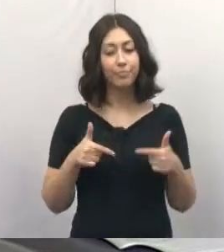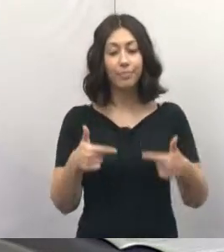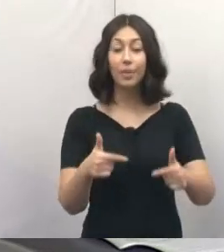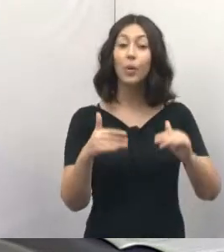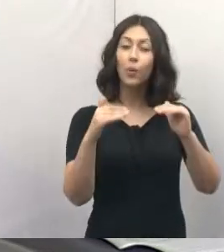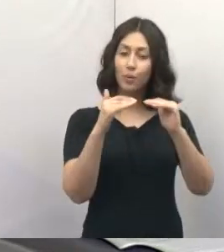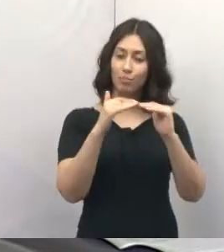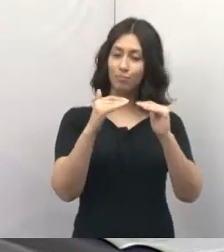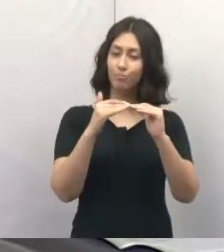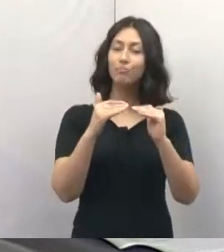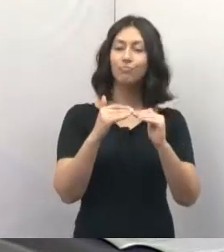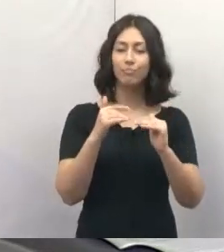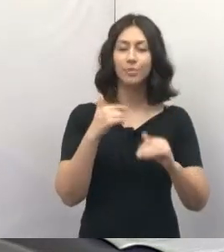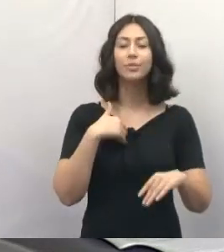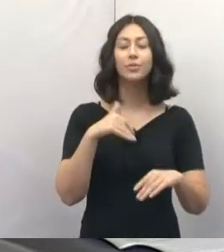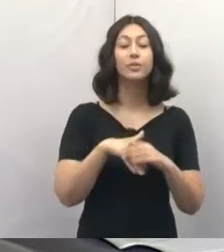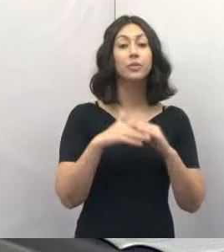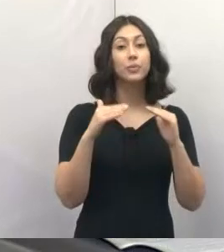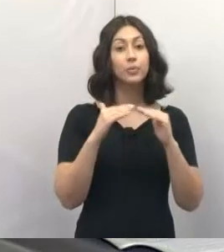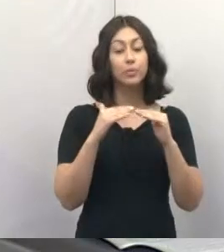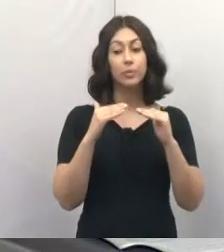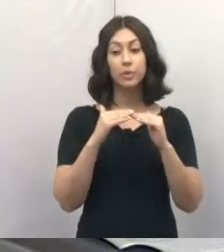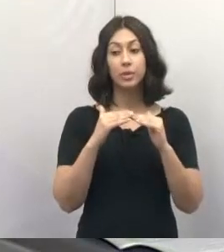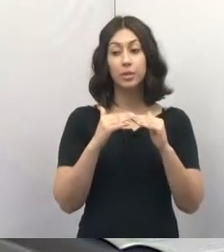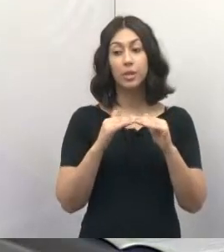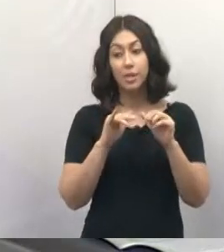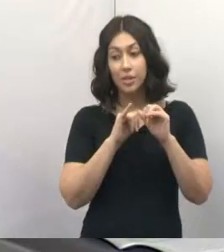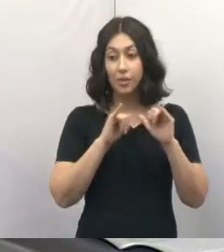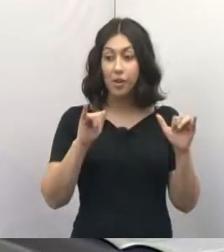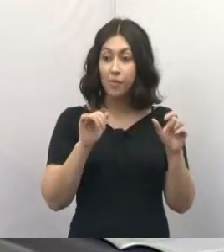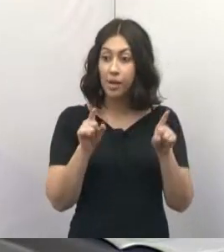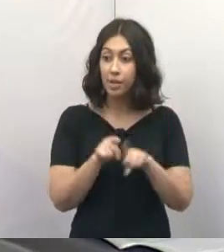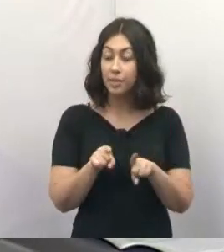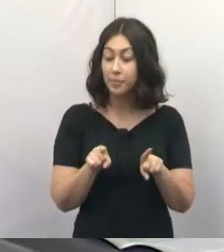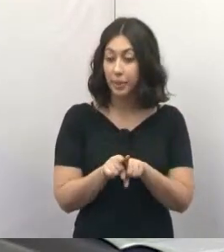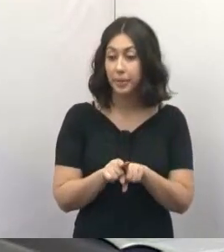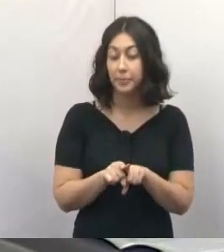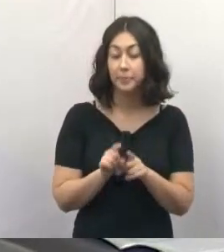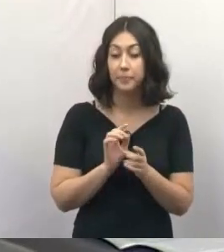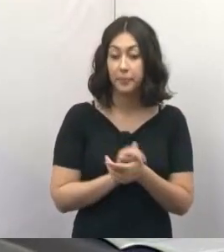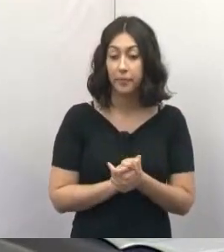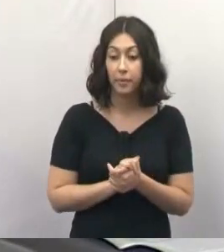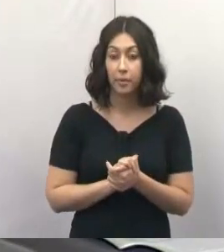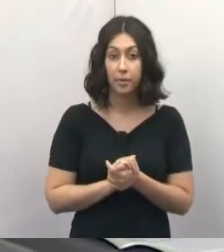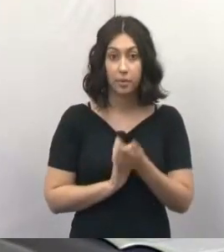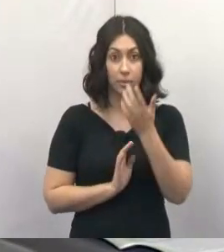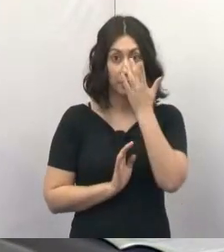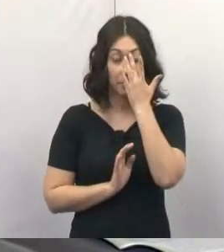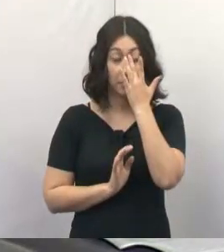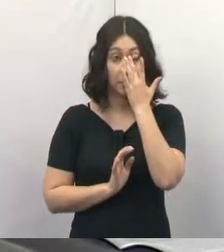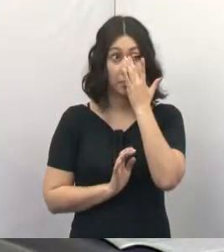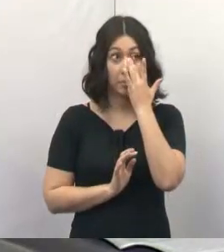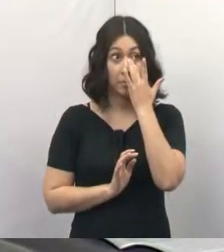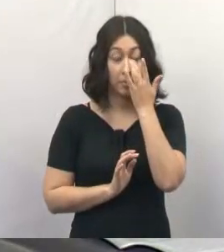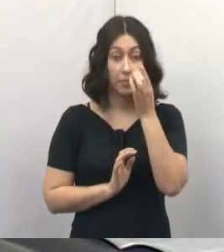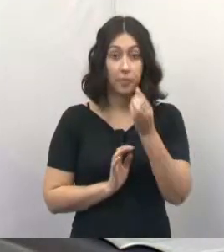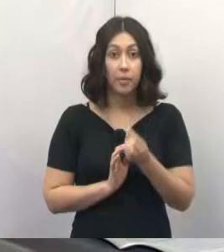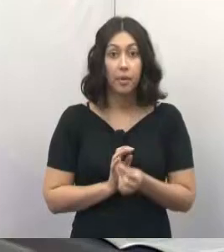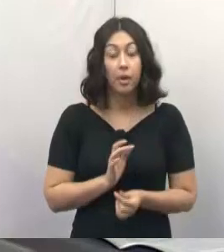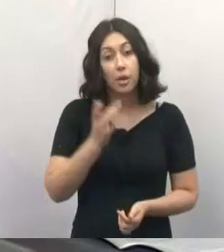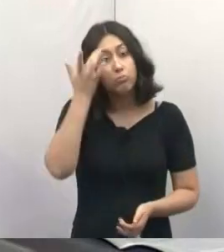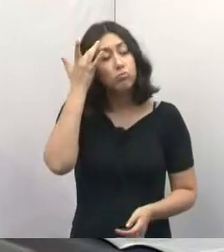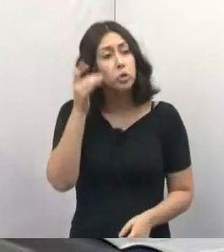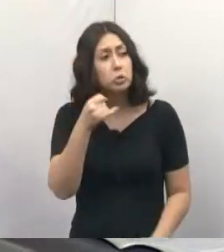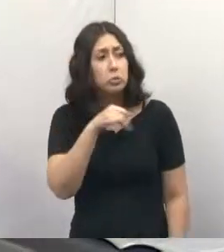posicionar favorável, né, e dizer também que, não sei se é do entendimento